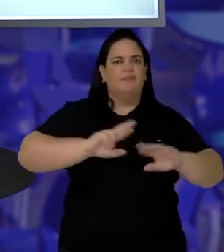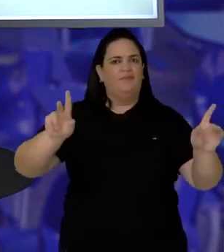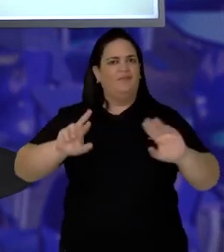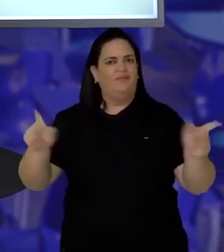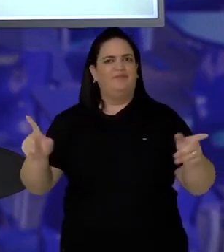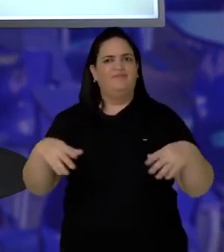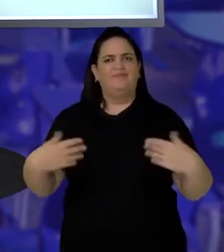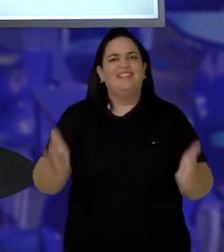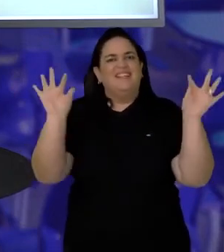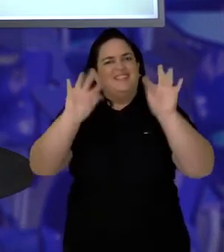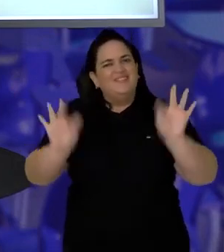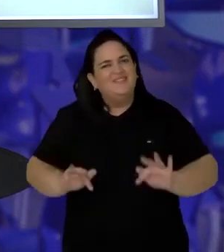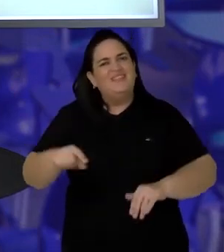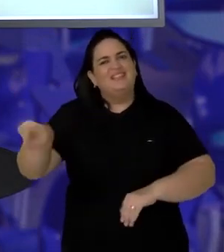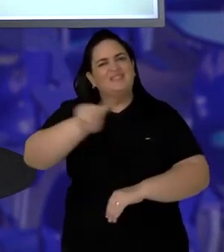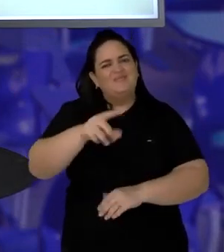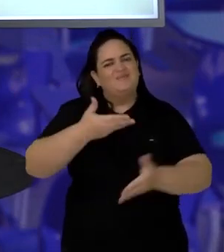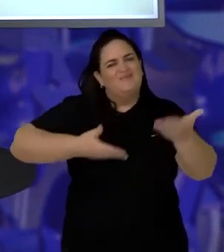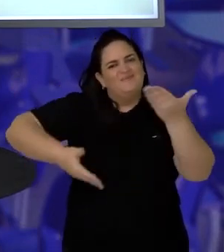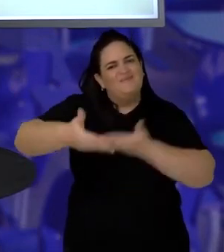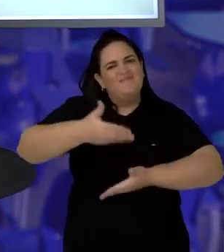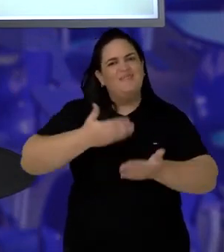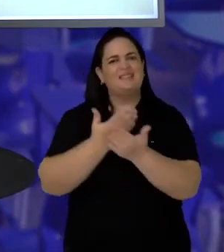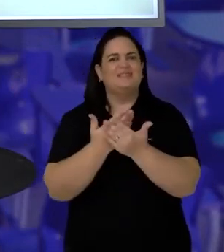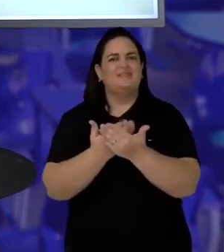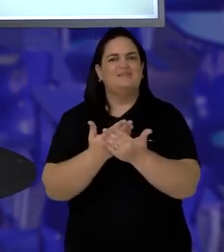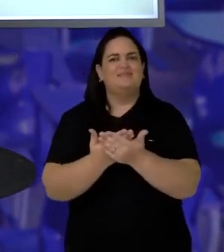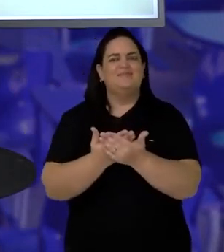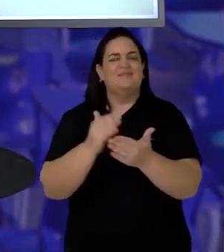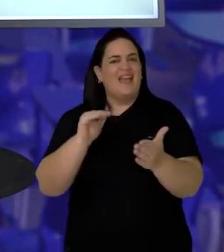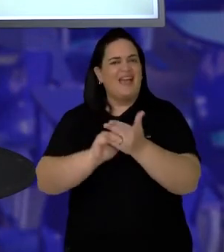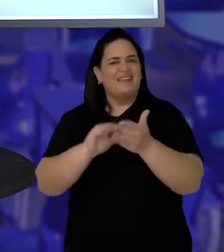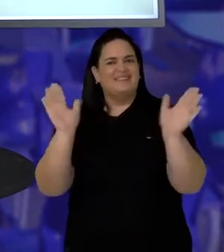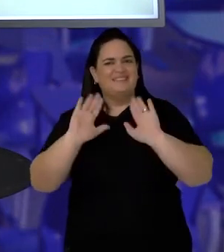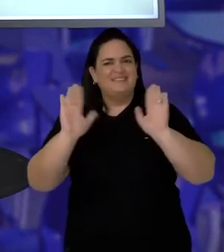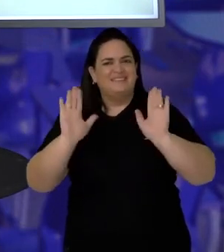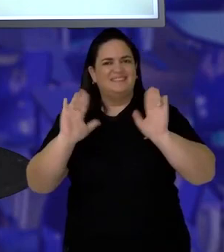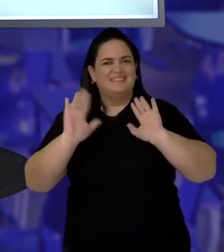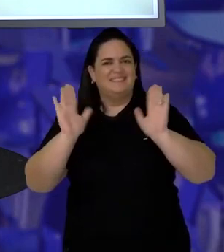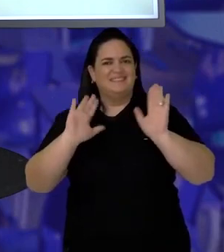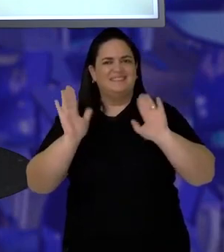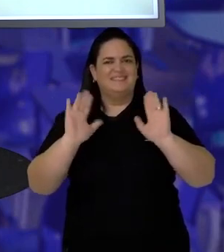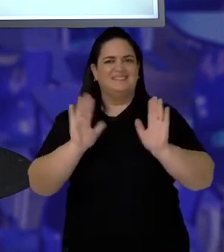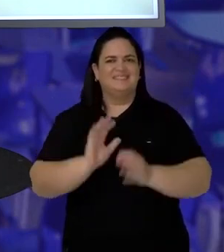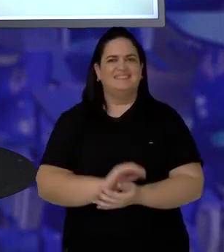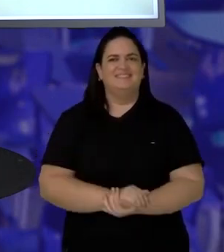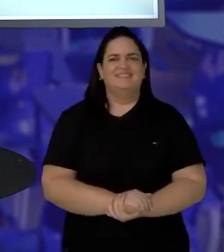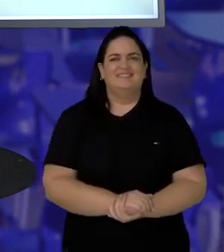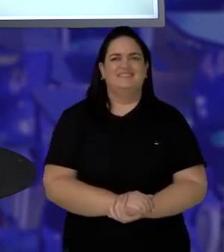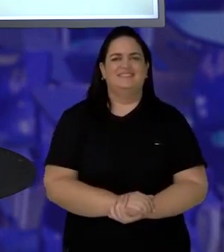nosso conteúdo, minha gente. Estou muito feliz por vocês terem participado e até a próxima aula. Tchau!